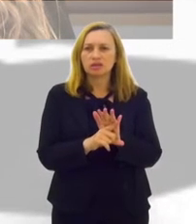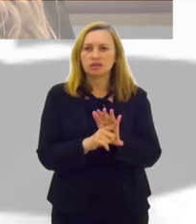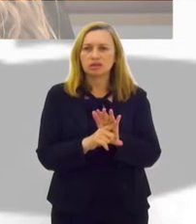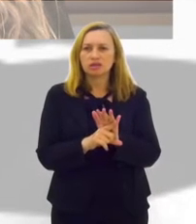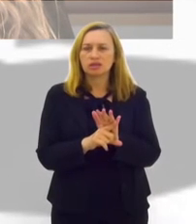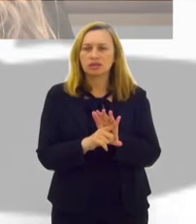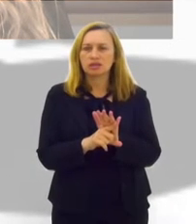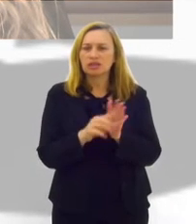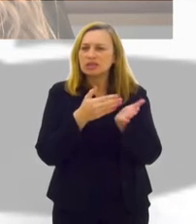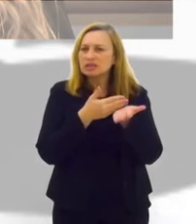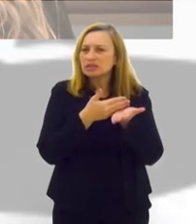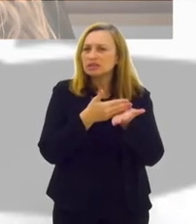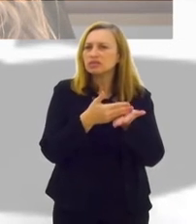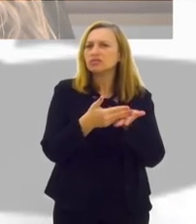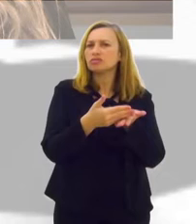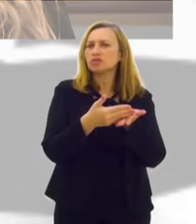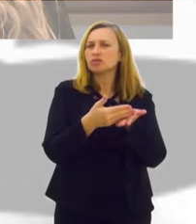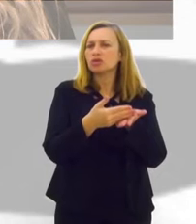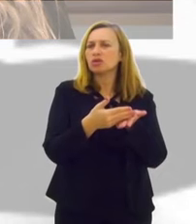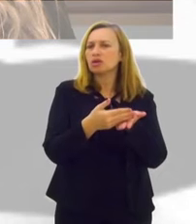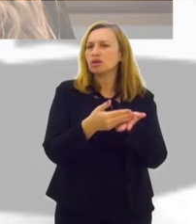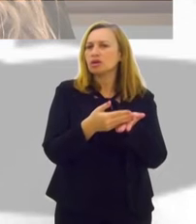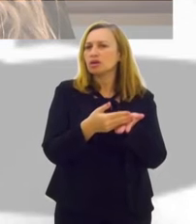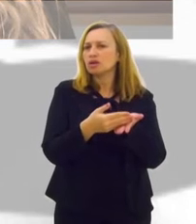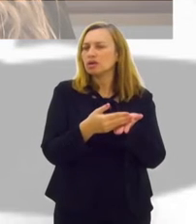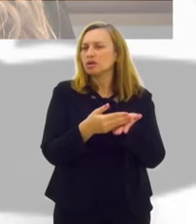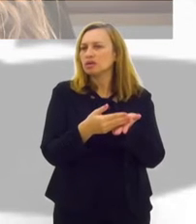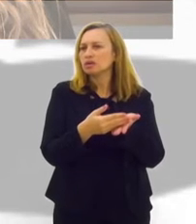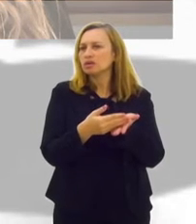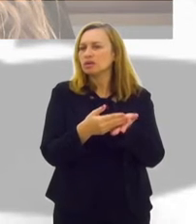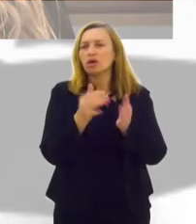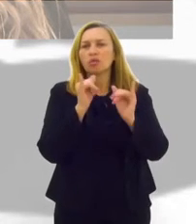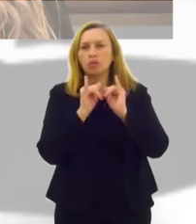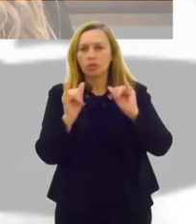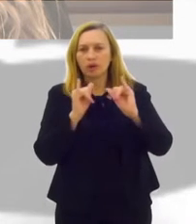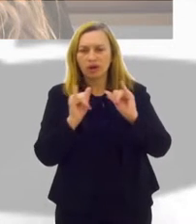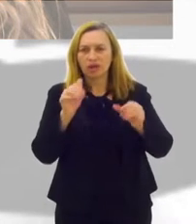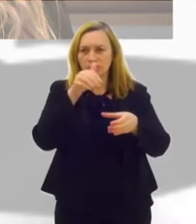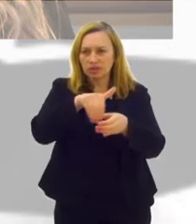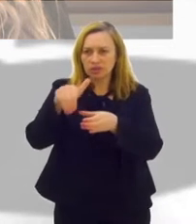ela parte do princípio de que a